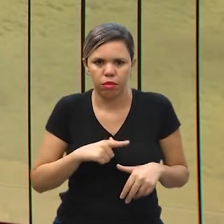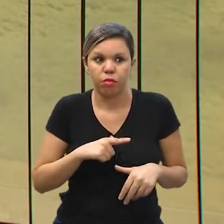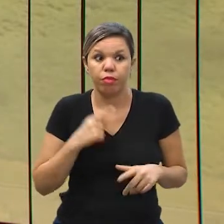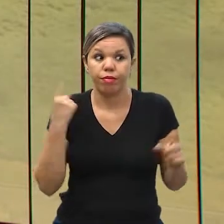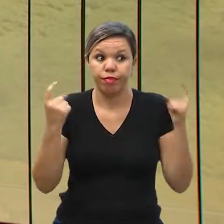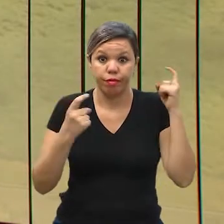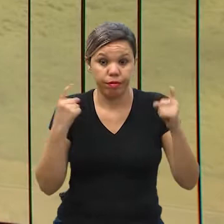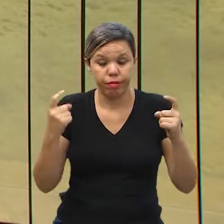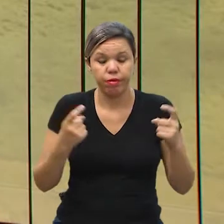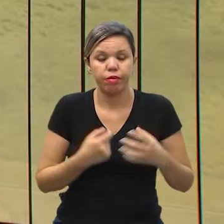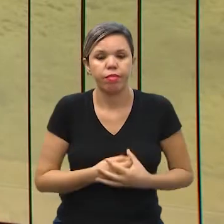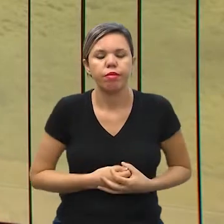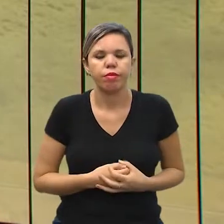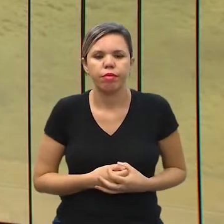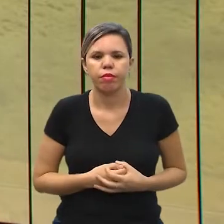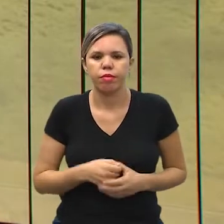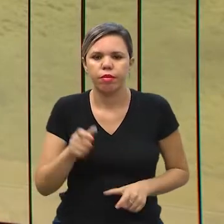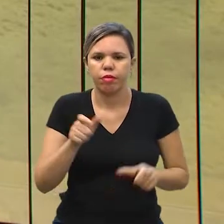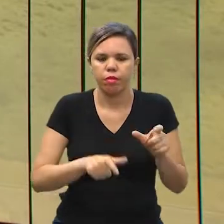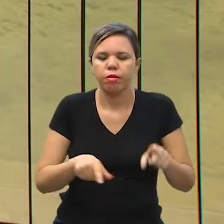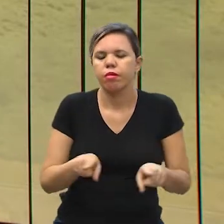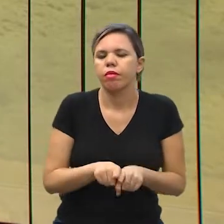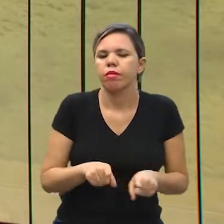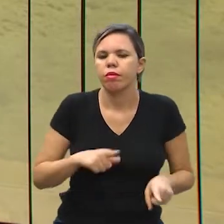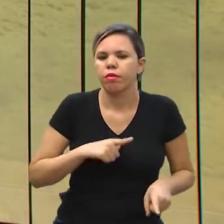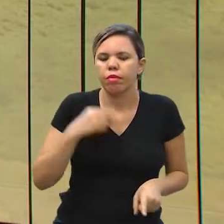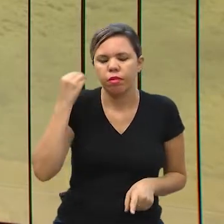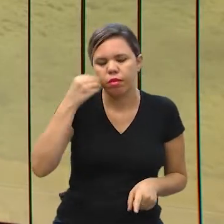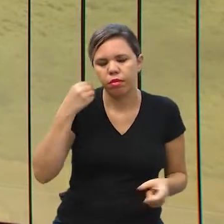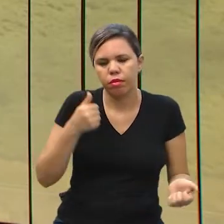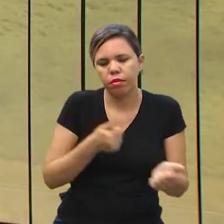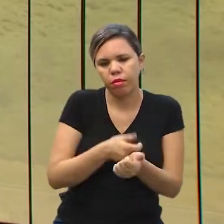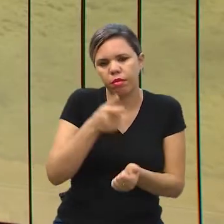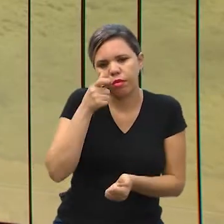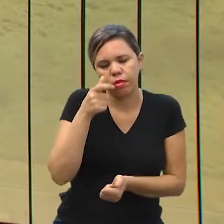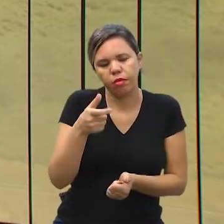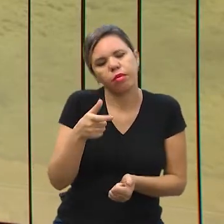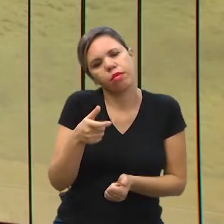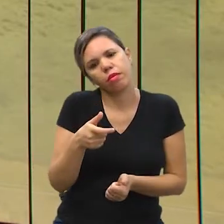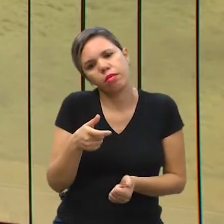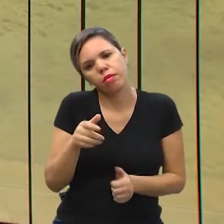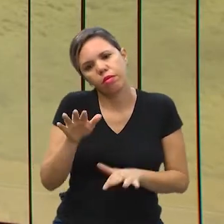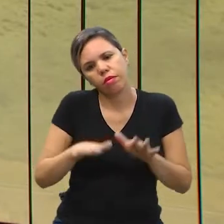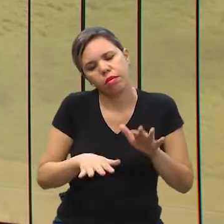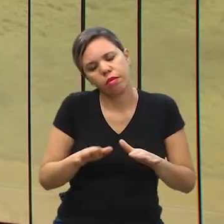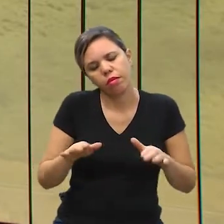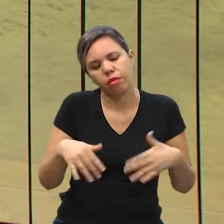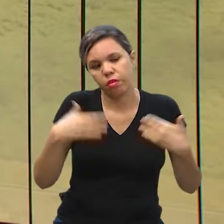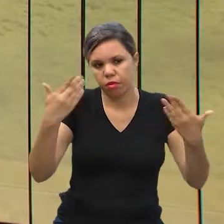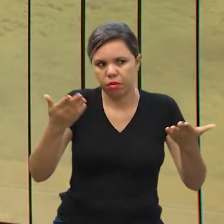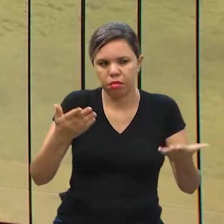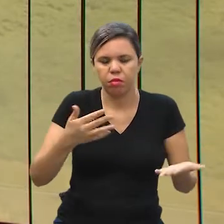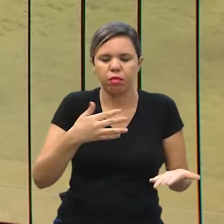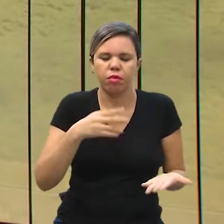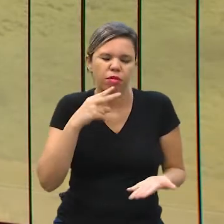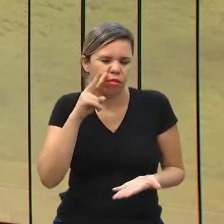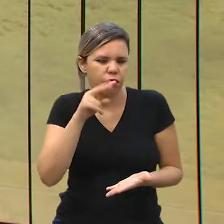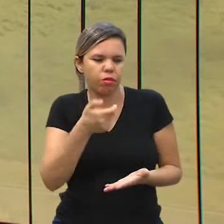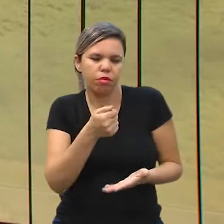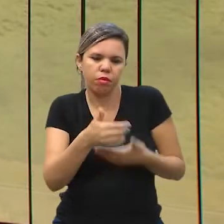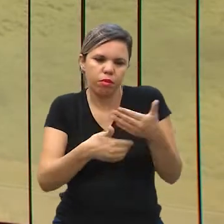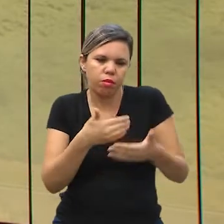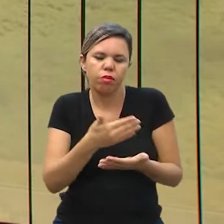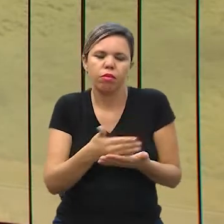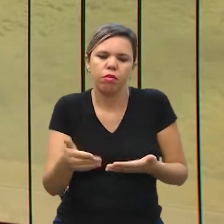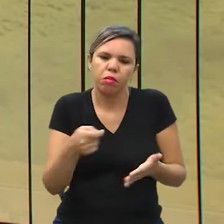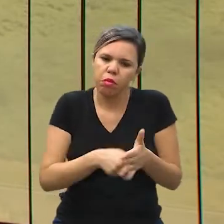havia um temor né as pessoas também tem uma história acompanha uma história é mesmo que de fora mas